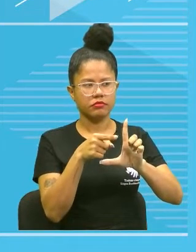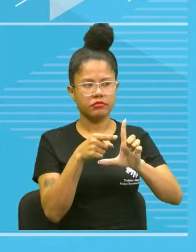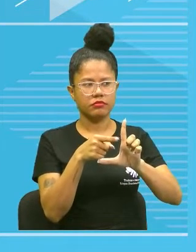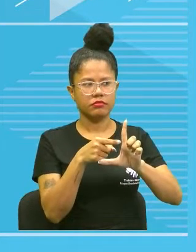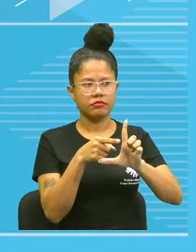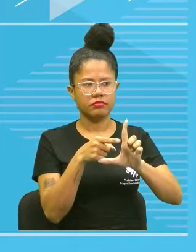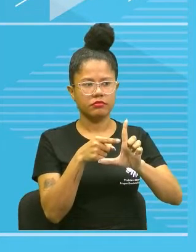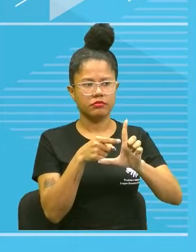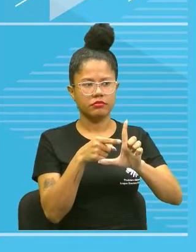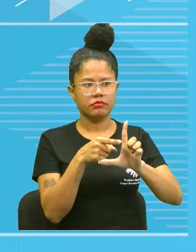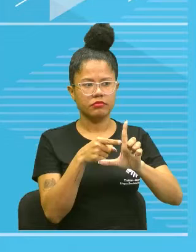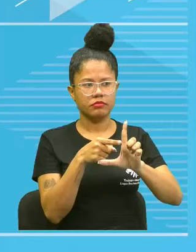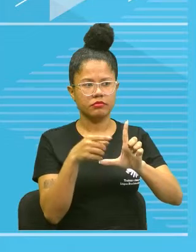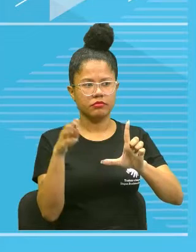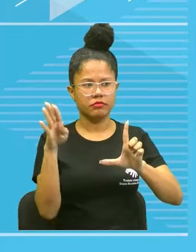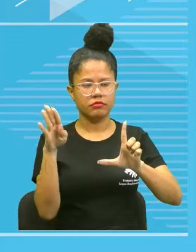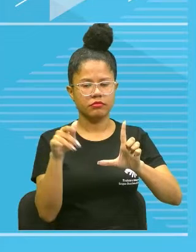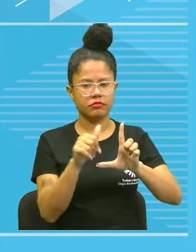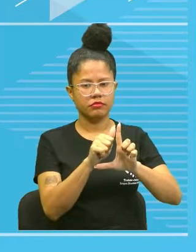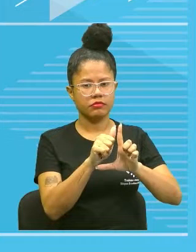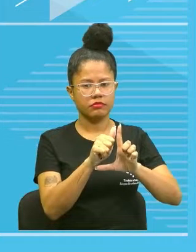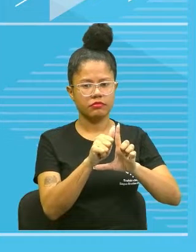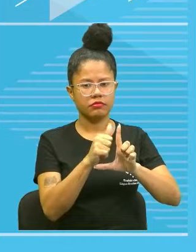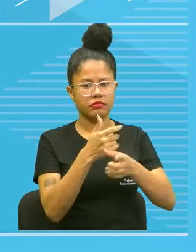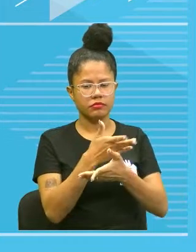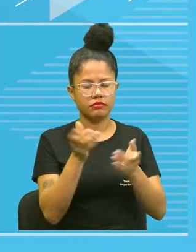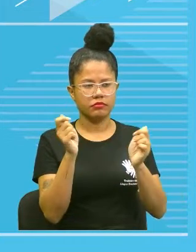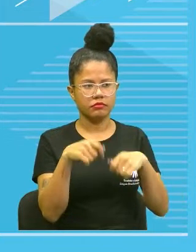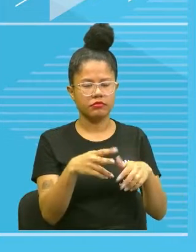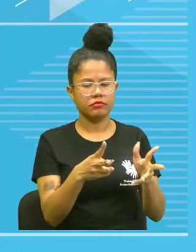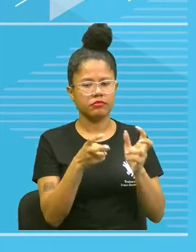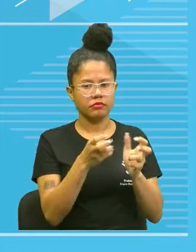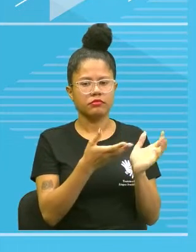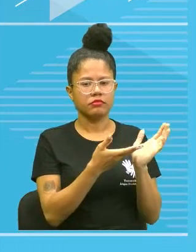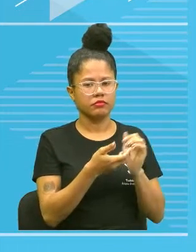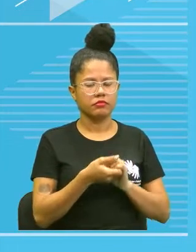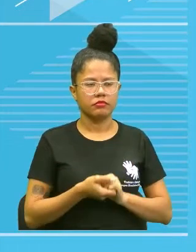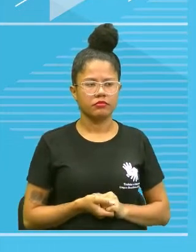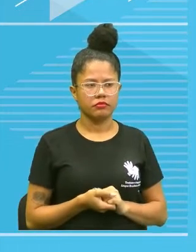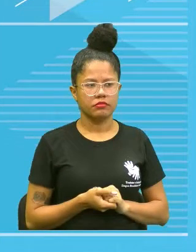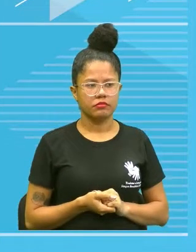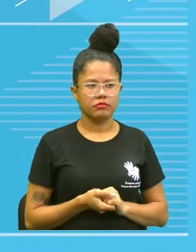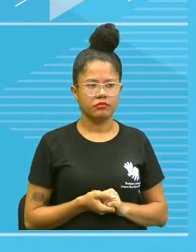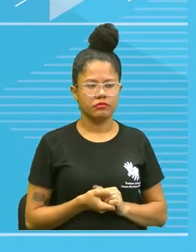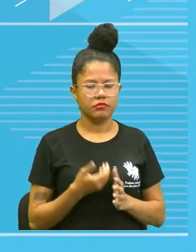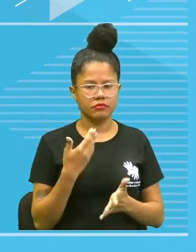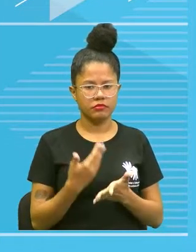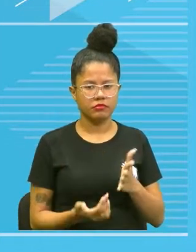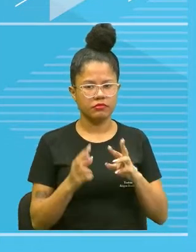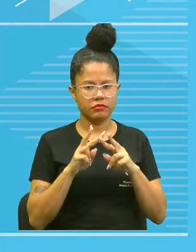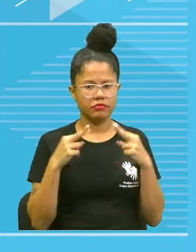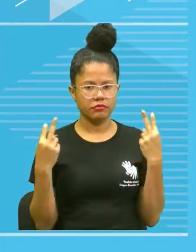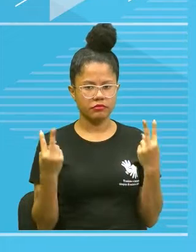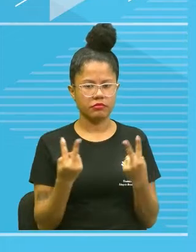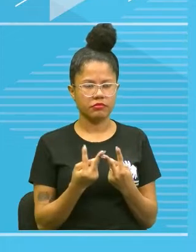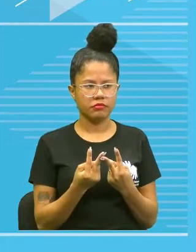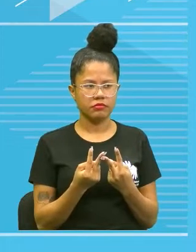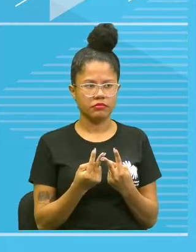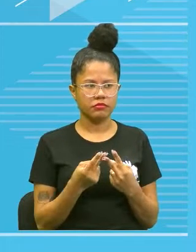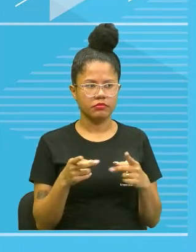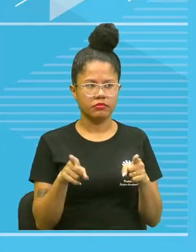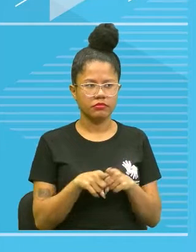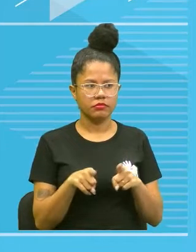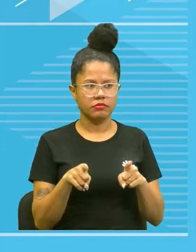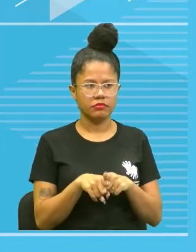vindo de B para A, percebam que eu tive uma perda de volume e uma perda